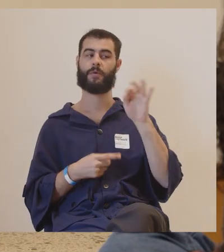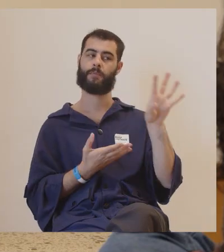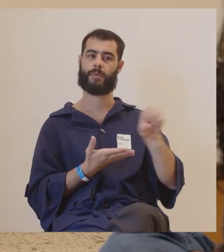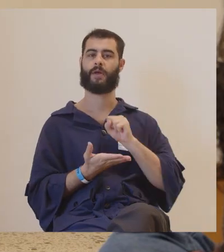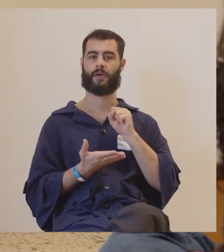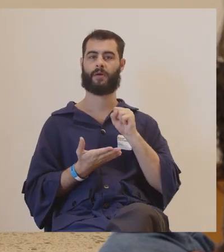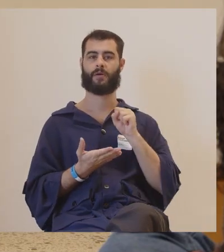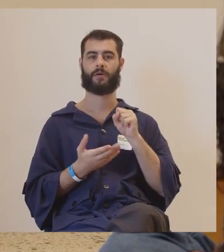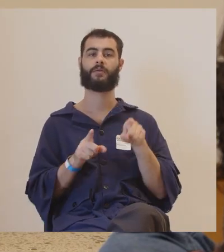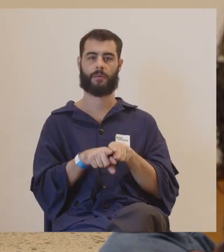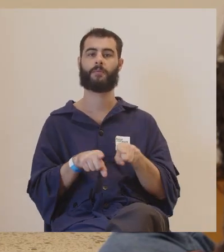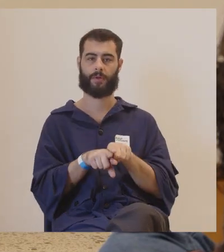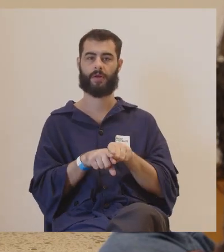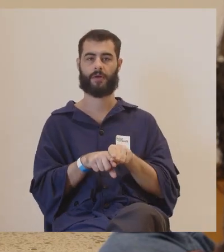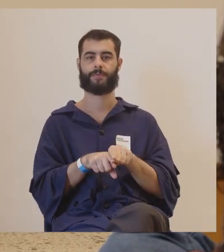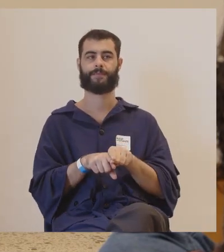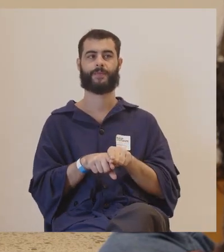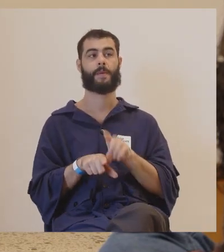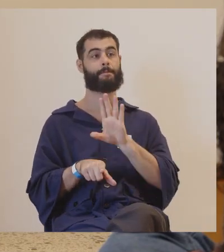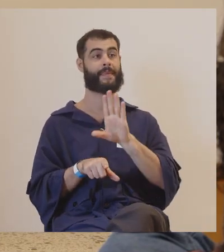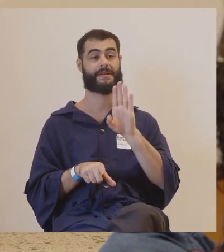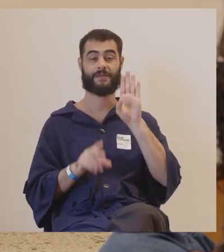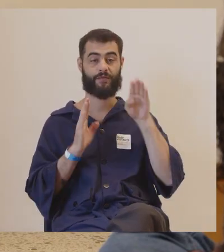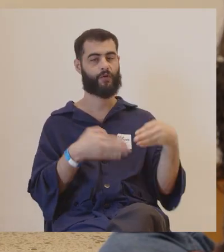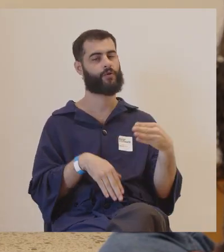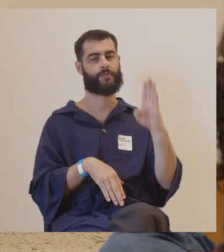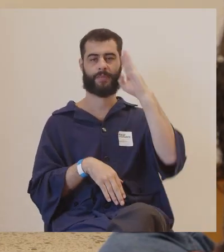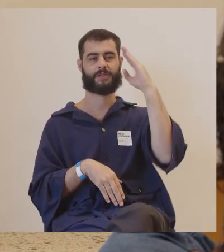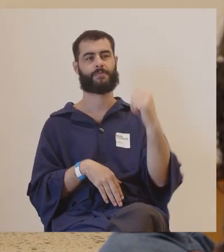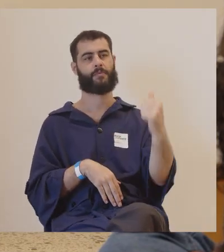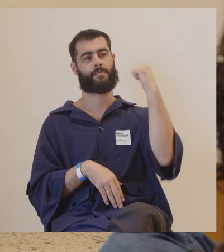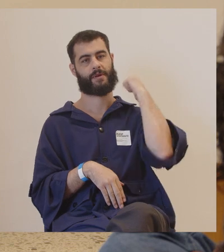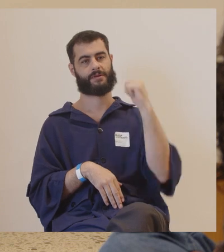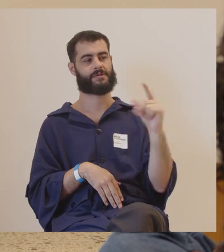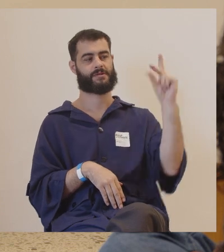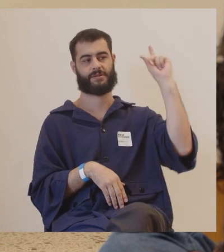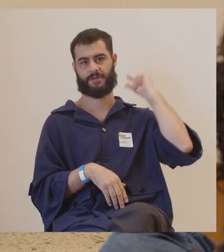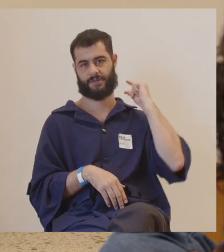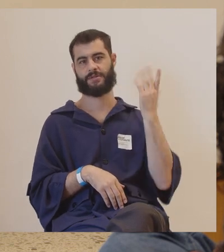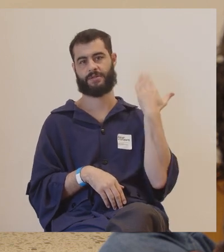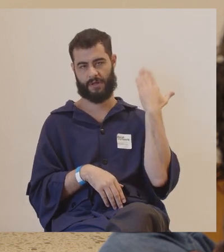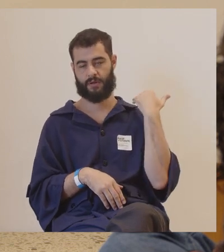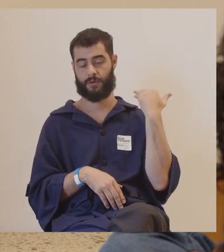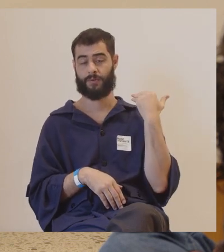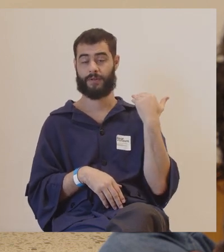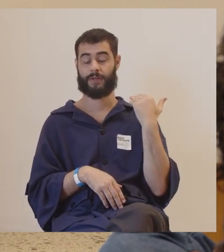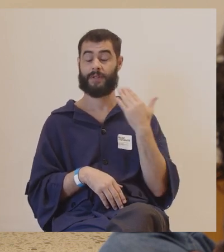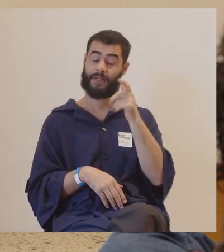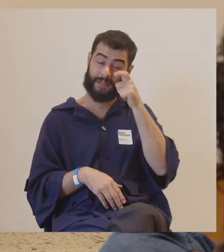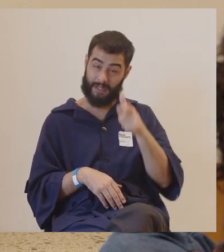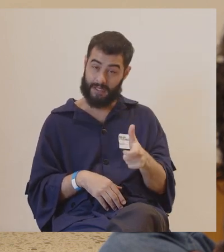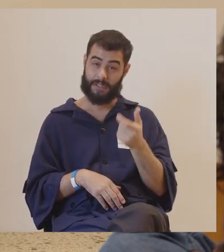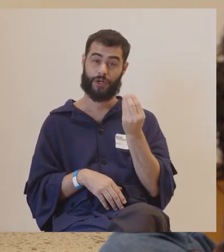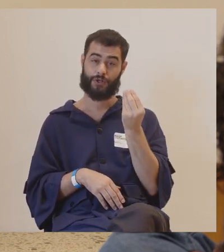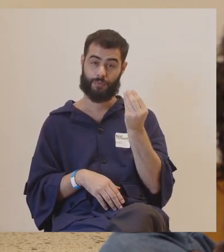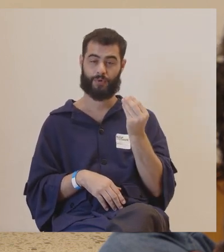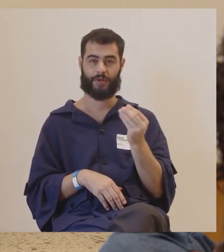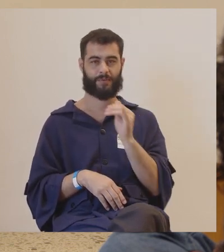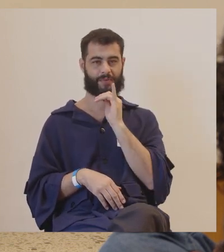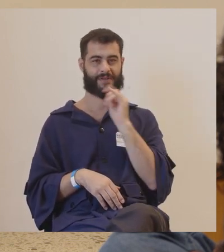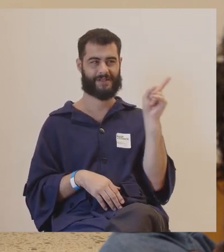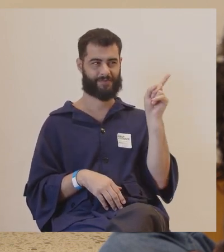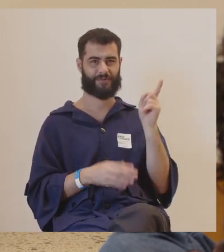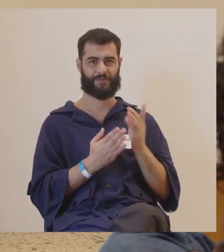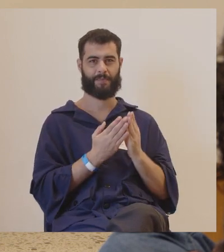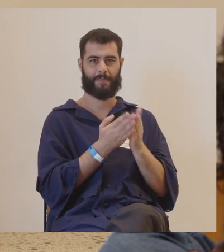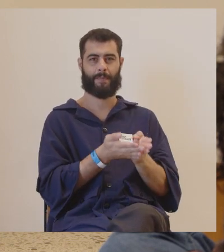Mas ele se volta para aquilo que está no passado, né? E é muito curioso essa coisa do passeio de barco,